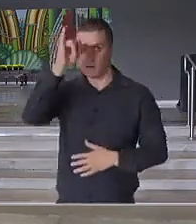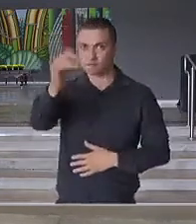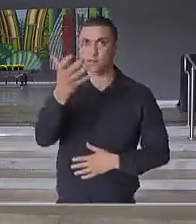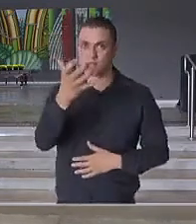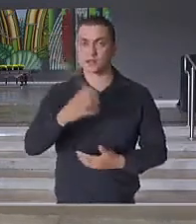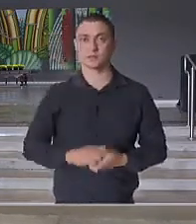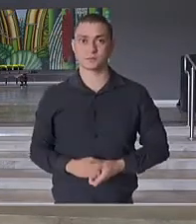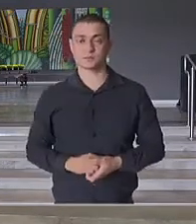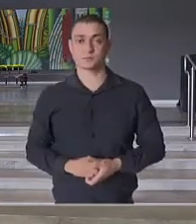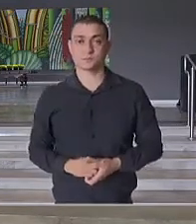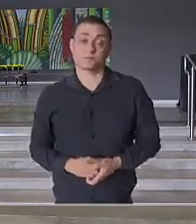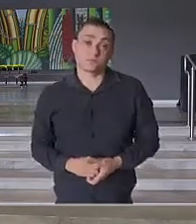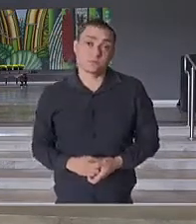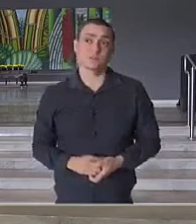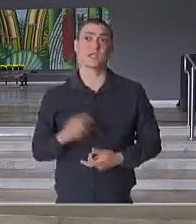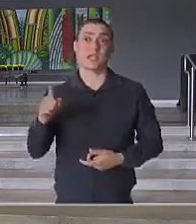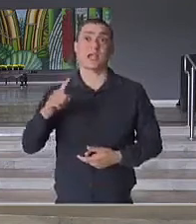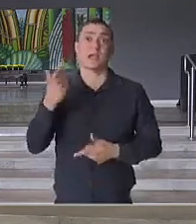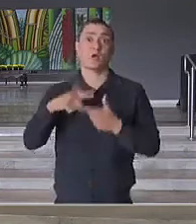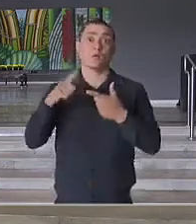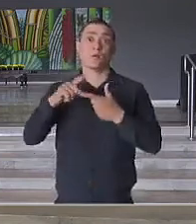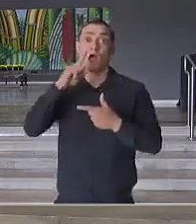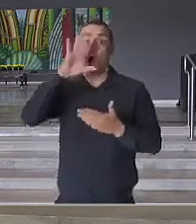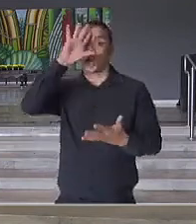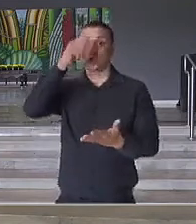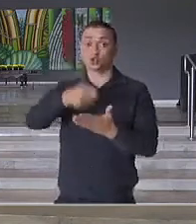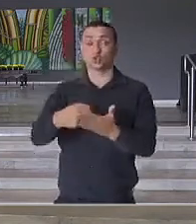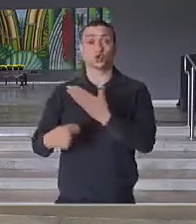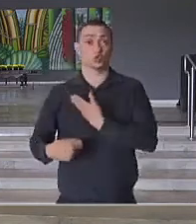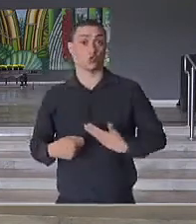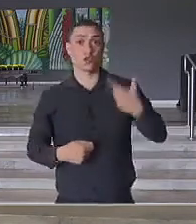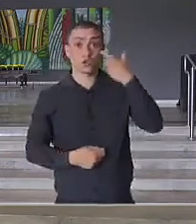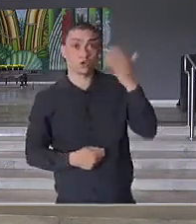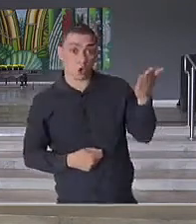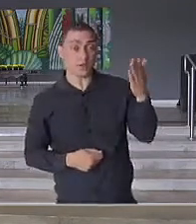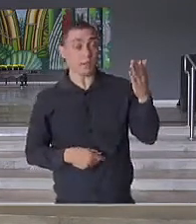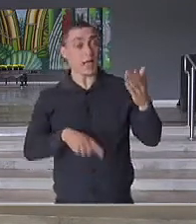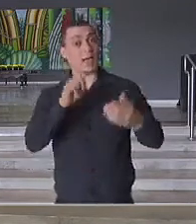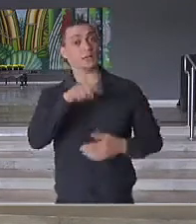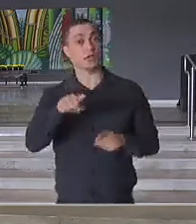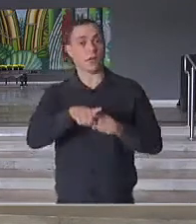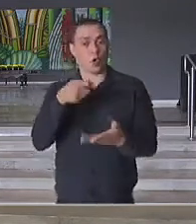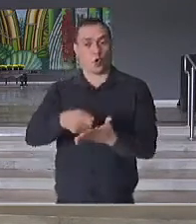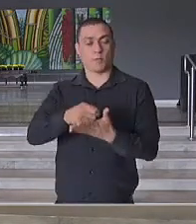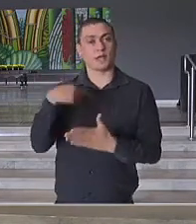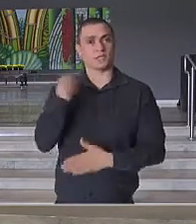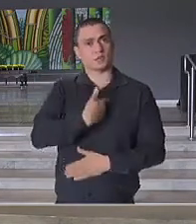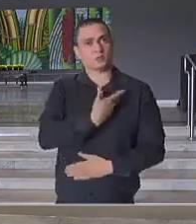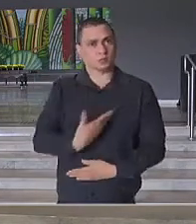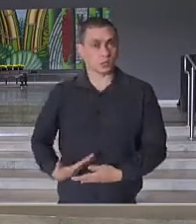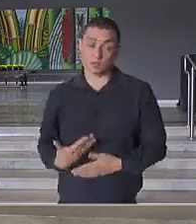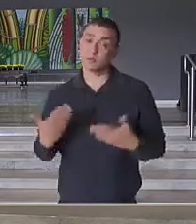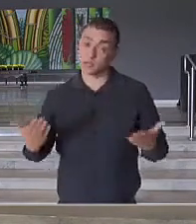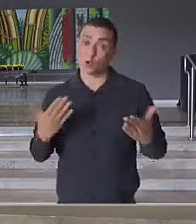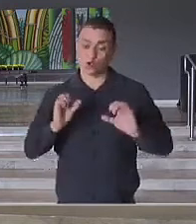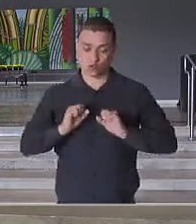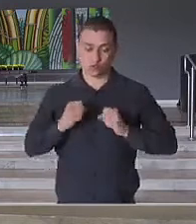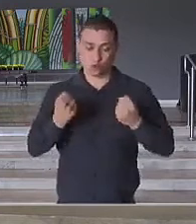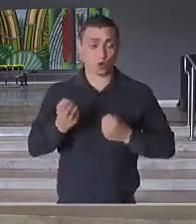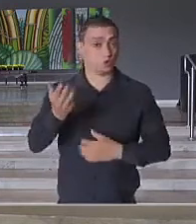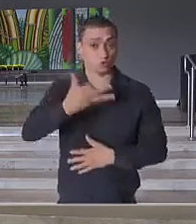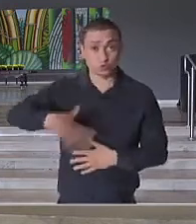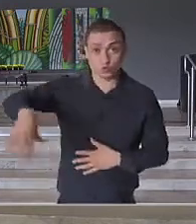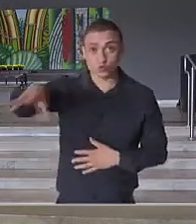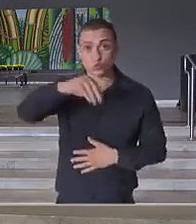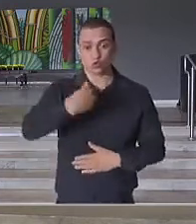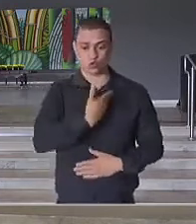saúde, que é a grande determinação do governador Dória, mas mais do que isso, é a grande obrigação do Estado. Então, é um esforço coletivo